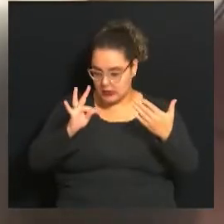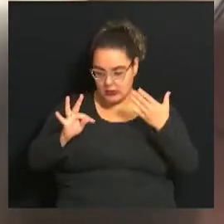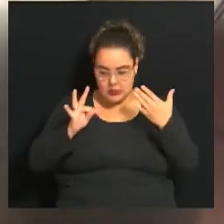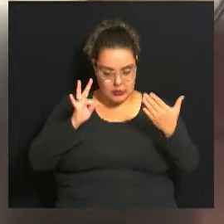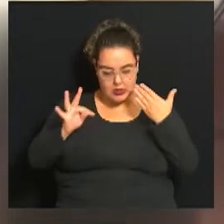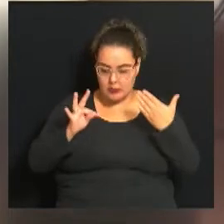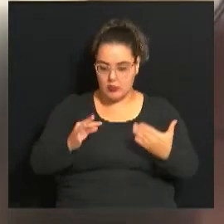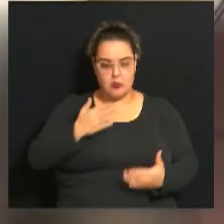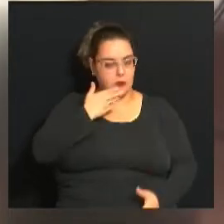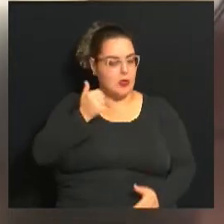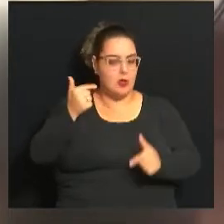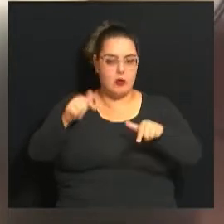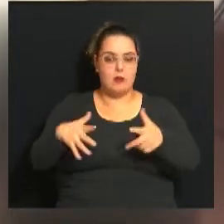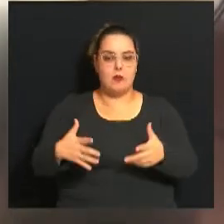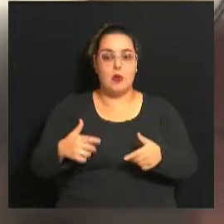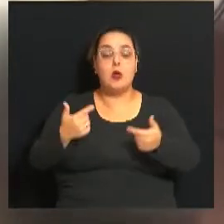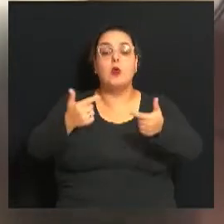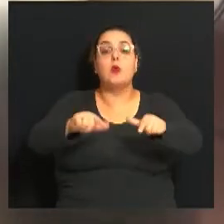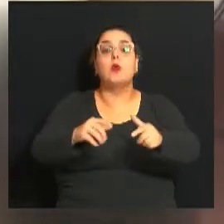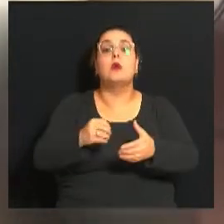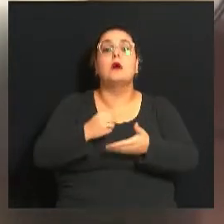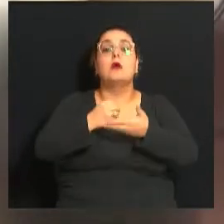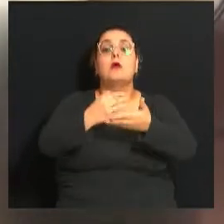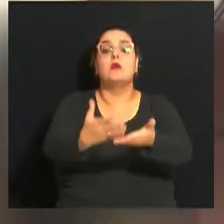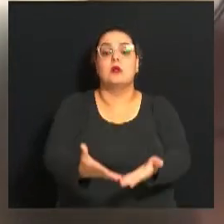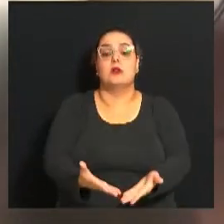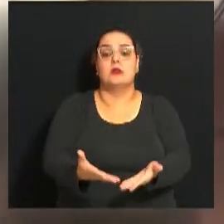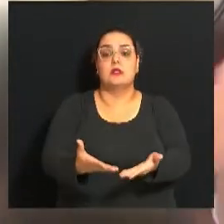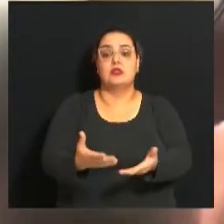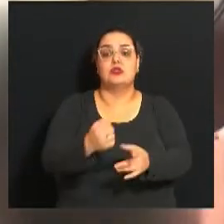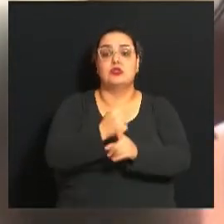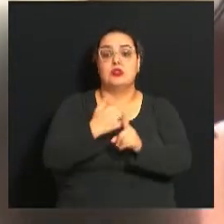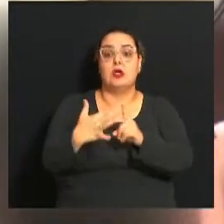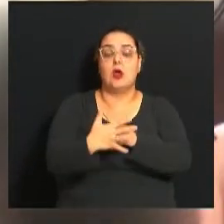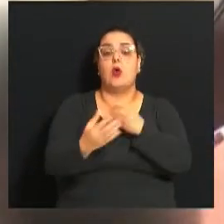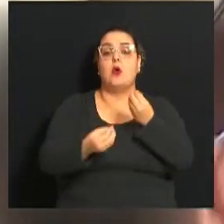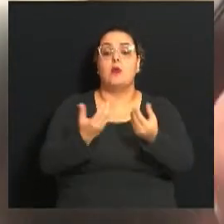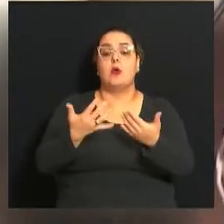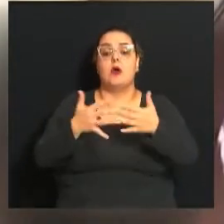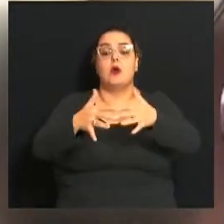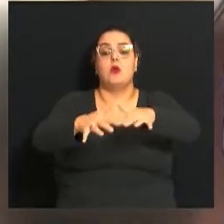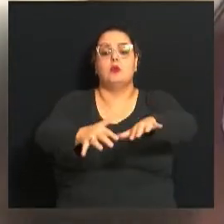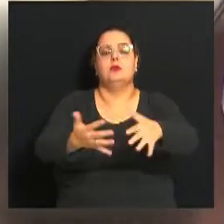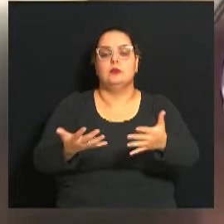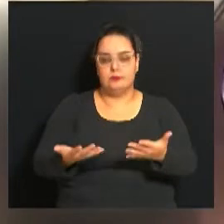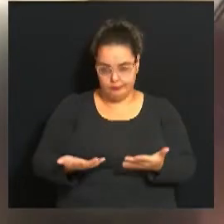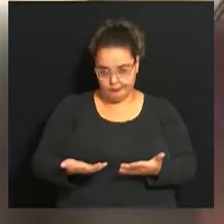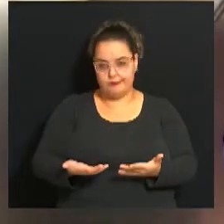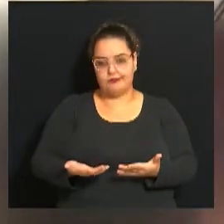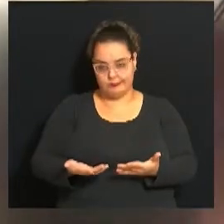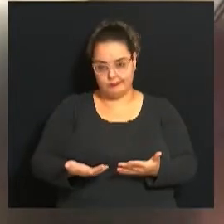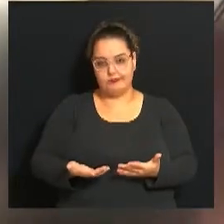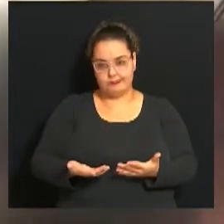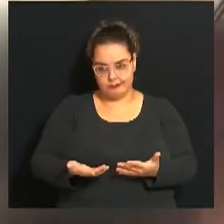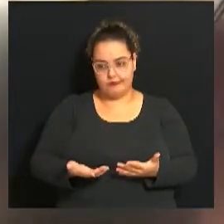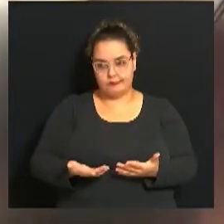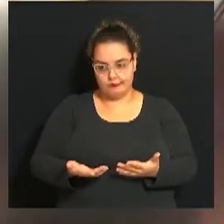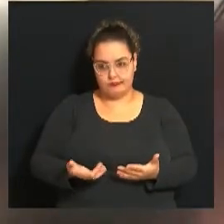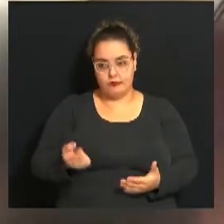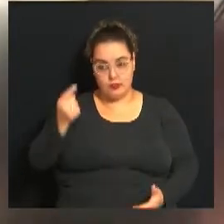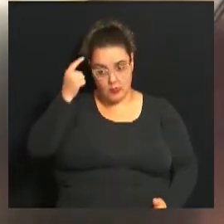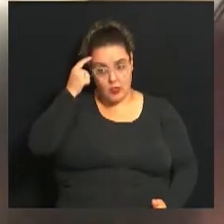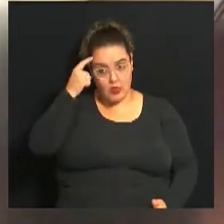mas onde é que eu vou inserir essa criança? Como é que eu insiro essa criança, né? Então, acho que eu penso muito nisso,